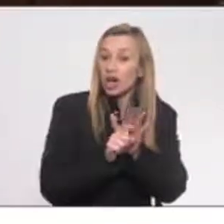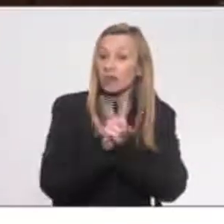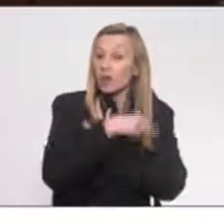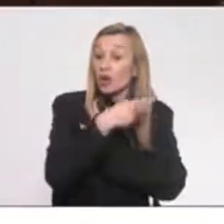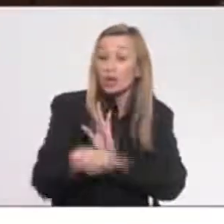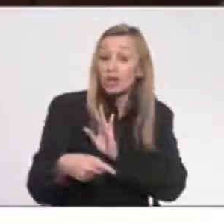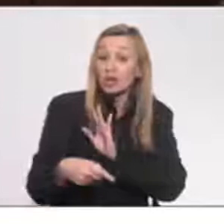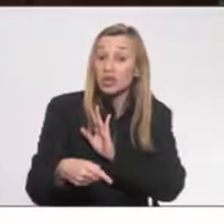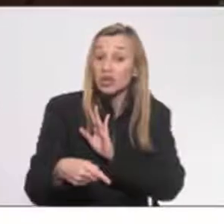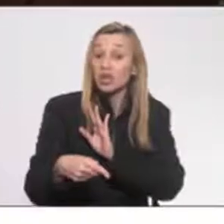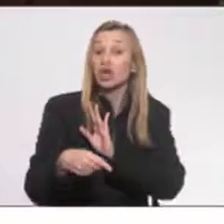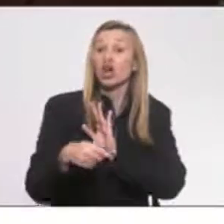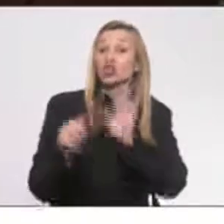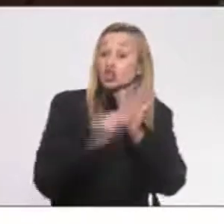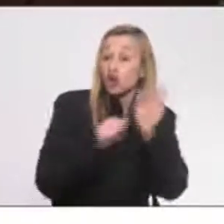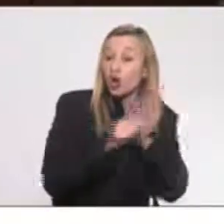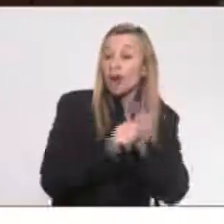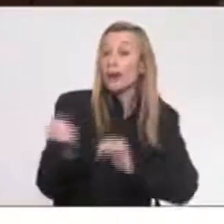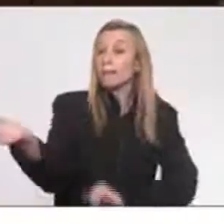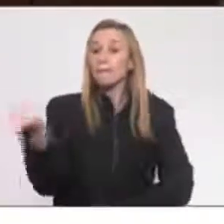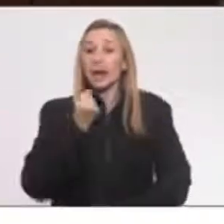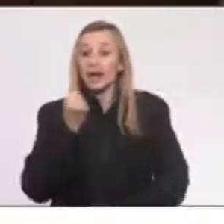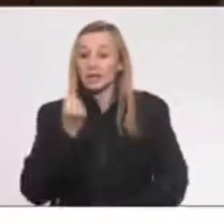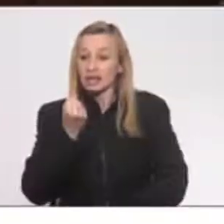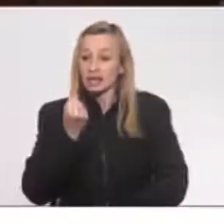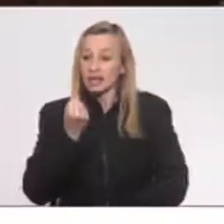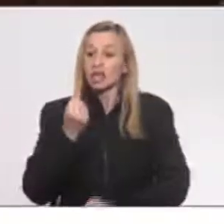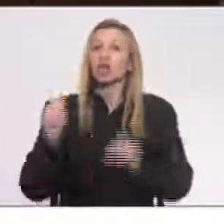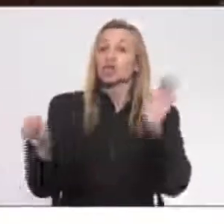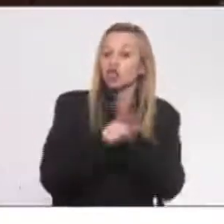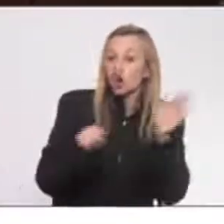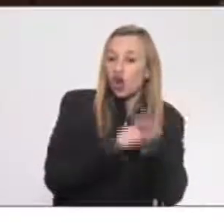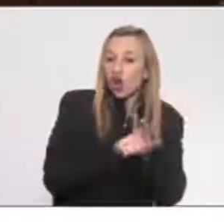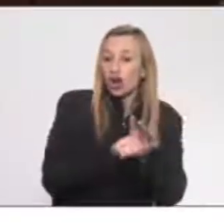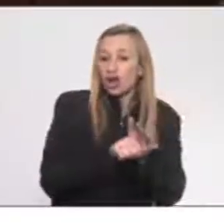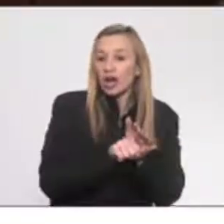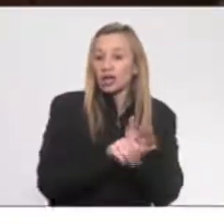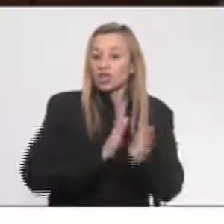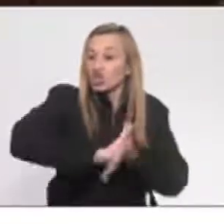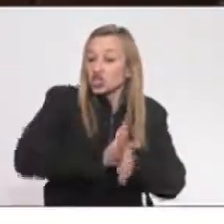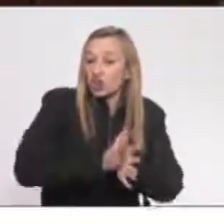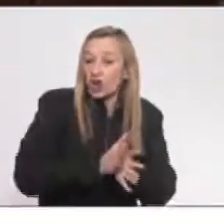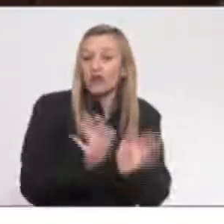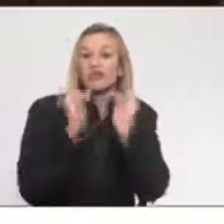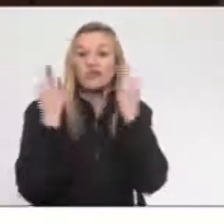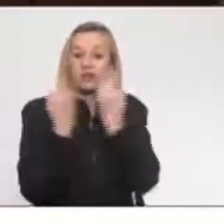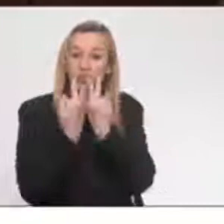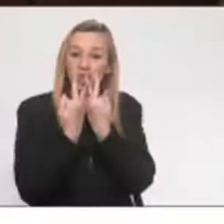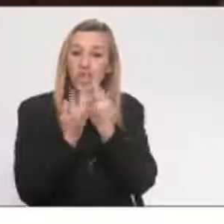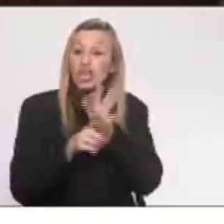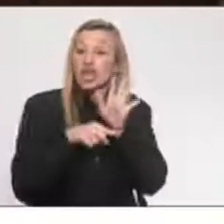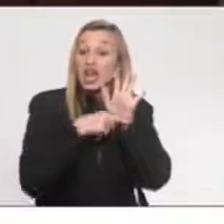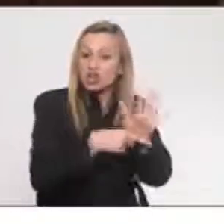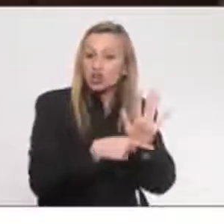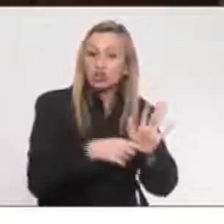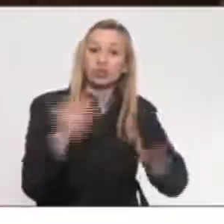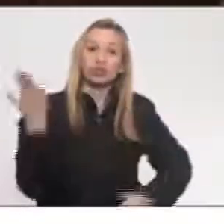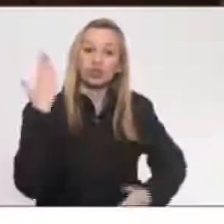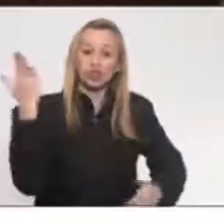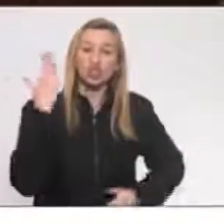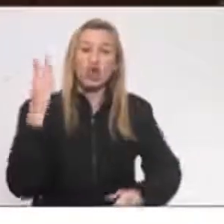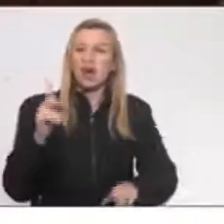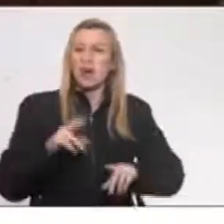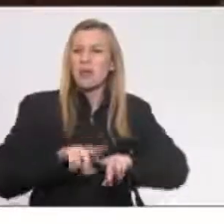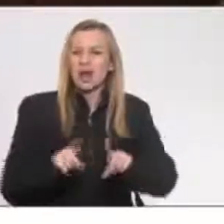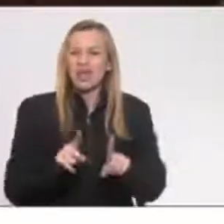drogas matam, drogas destroem famílias, drogas patrocinam o crime organizado, mas isso ninguém se lembra e